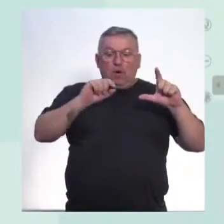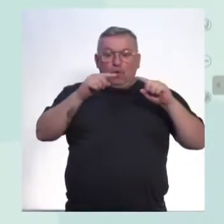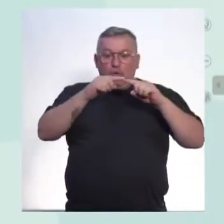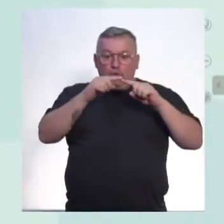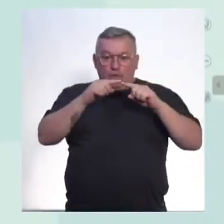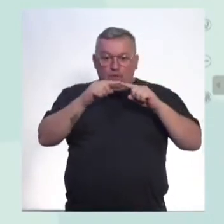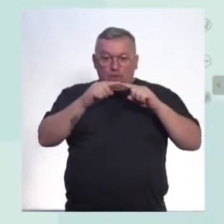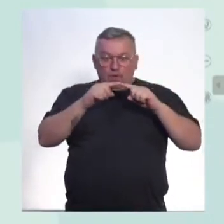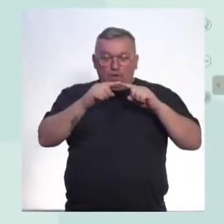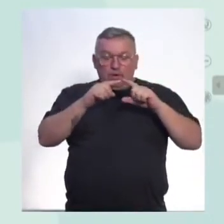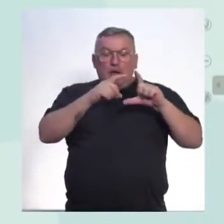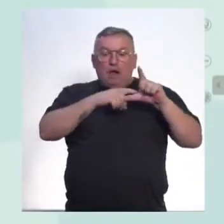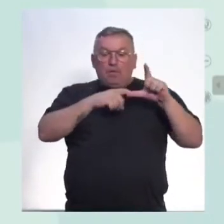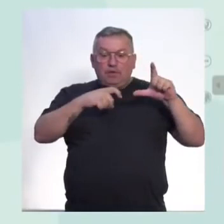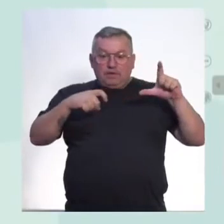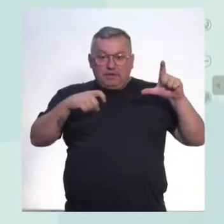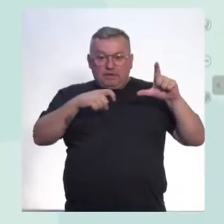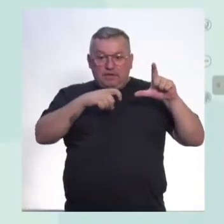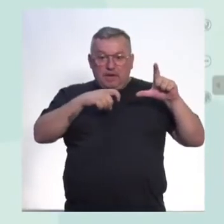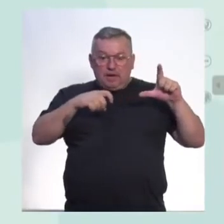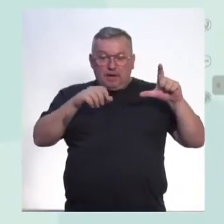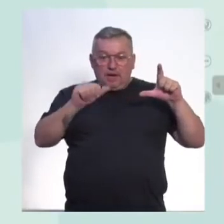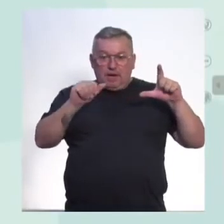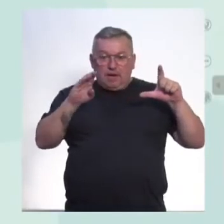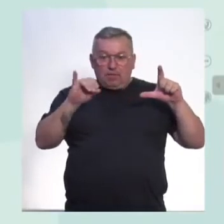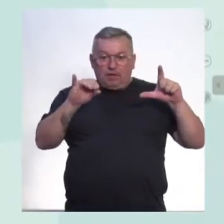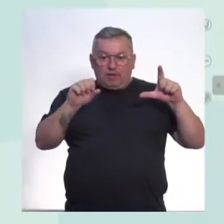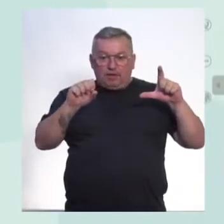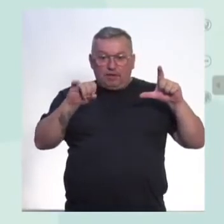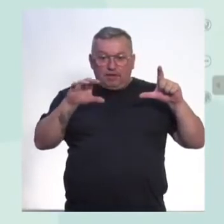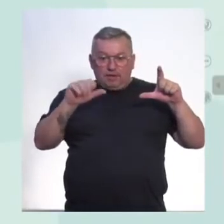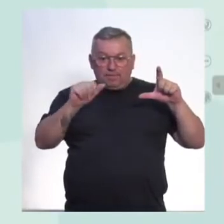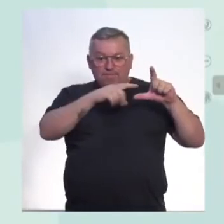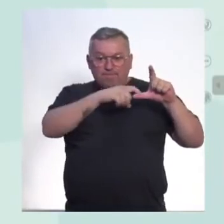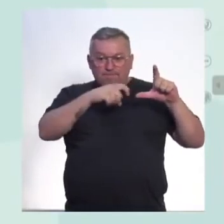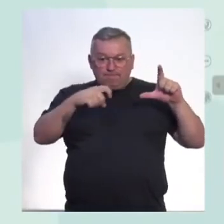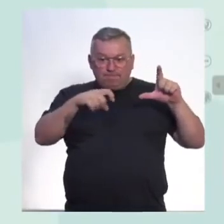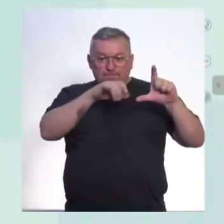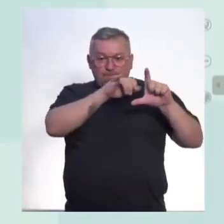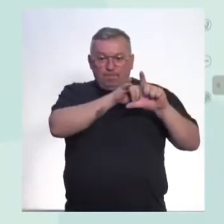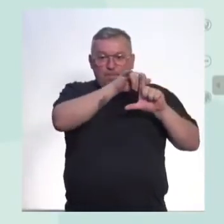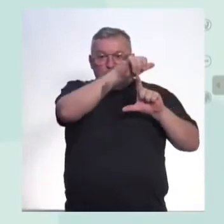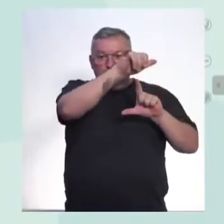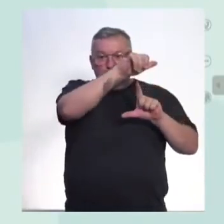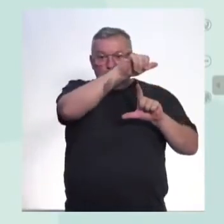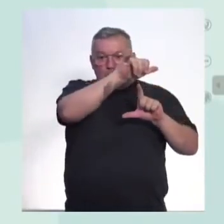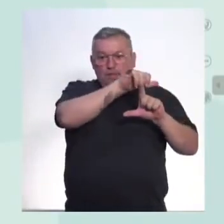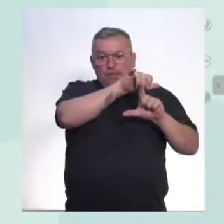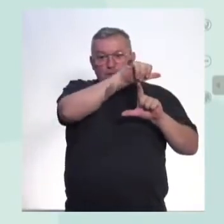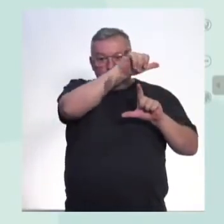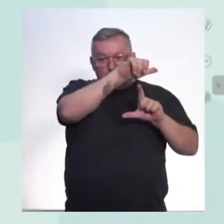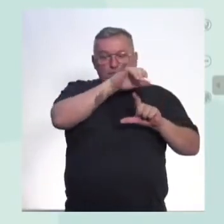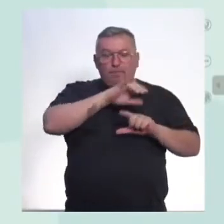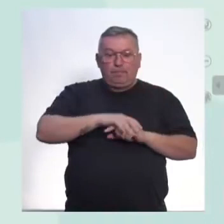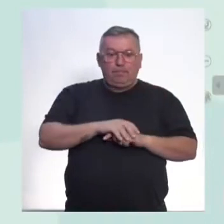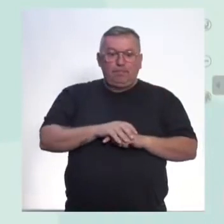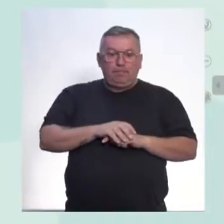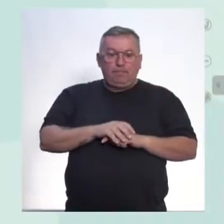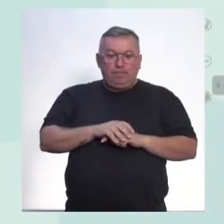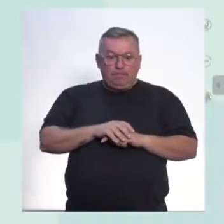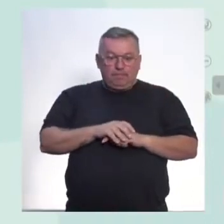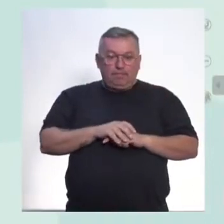à abscissa, tá ok? Eixo horizontal, e um valor associado à ordenada, ok?